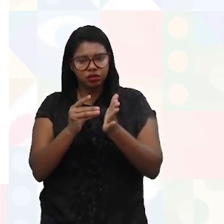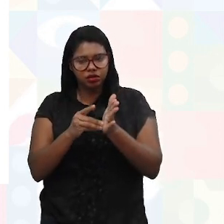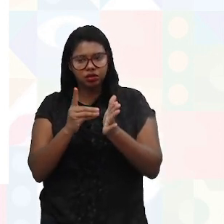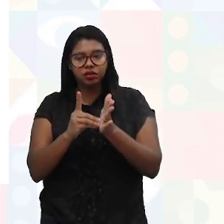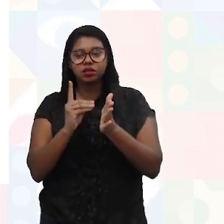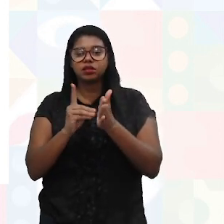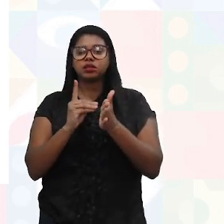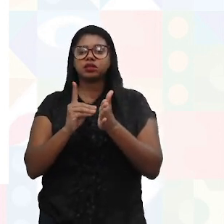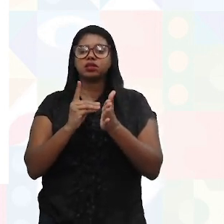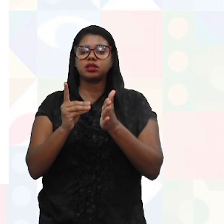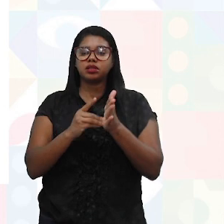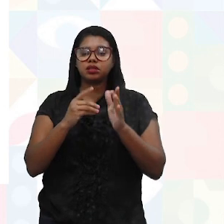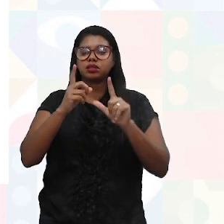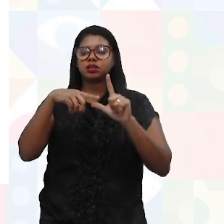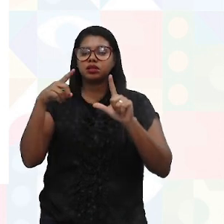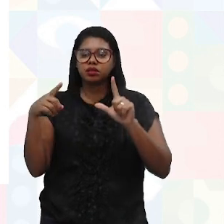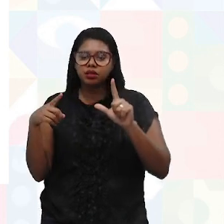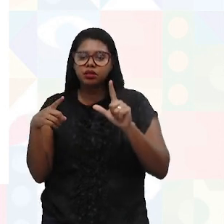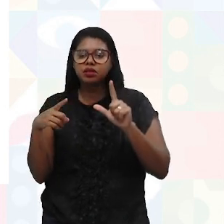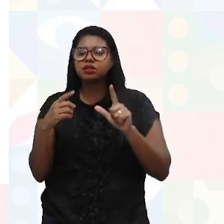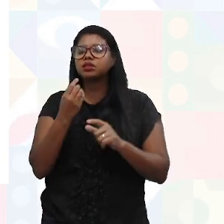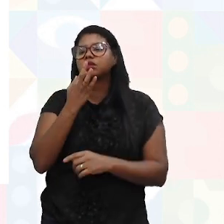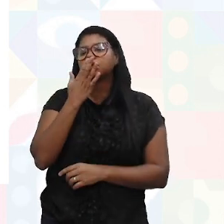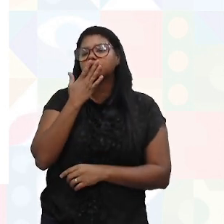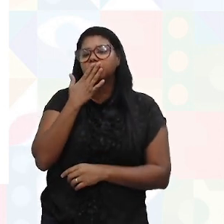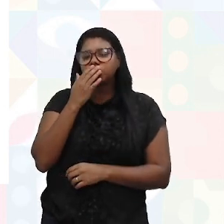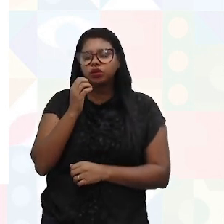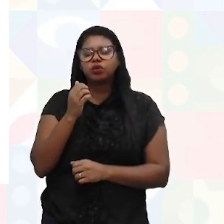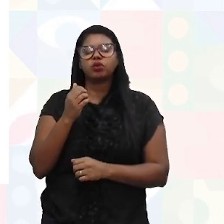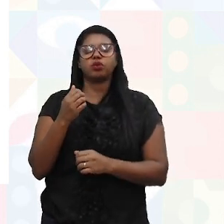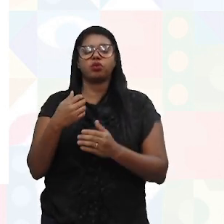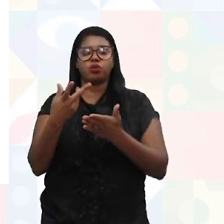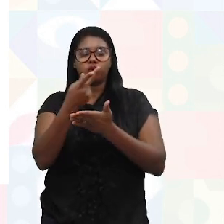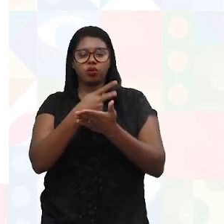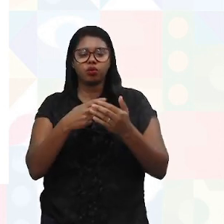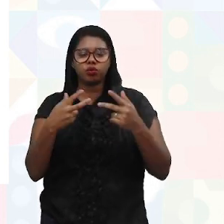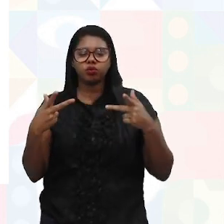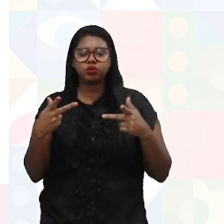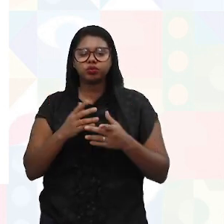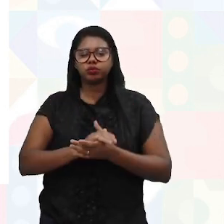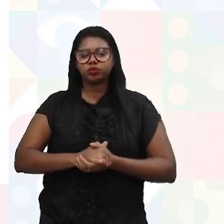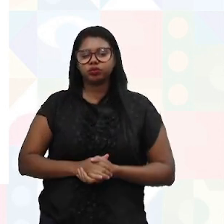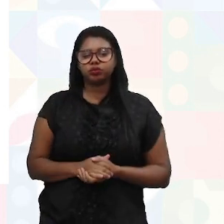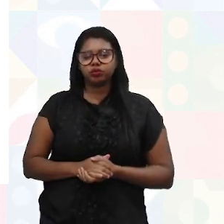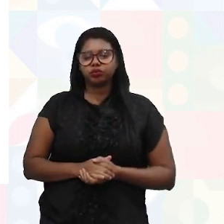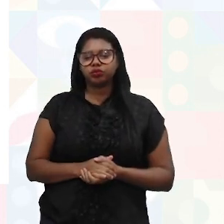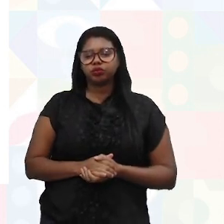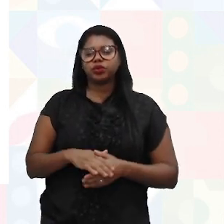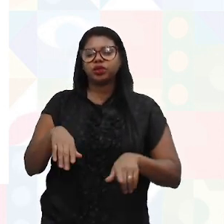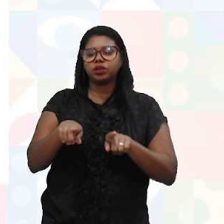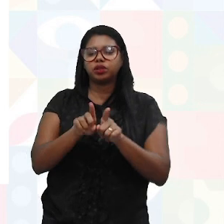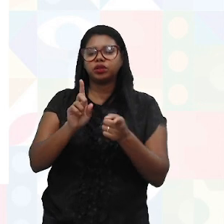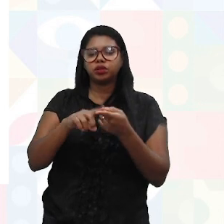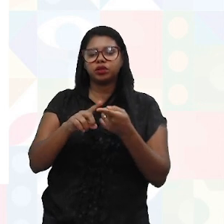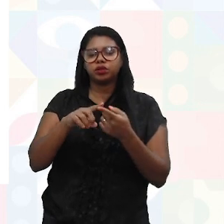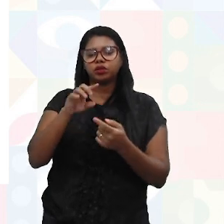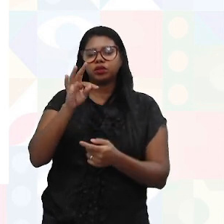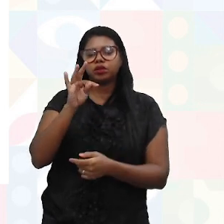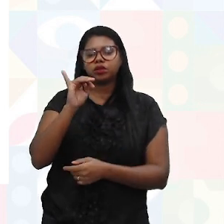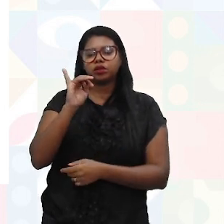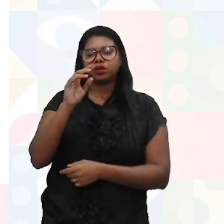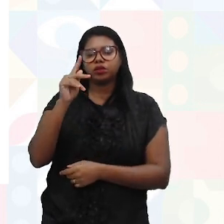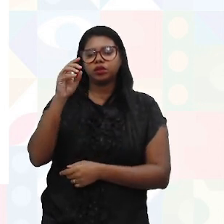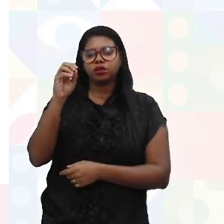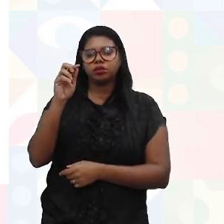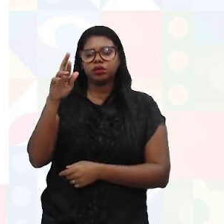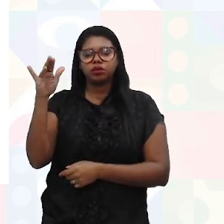anteriormente, de tipografia, de cor, de figura, enfim. Também precisa ter uma habilidade de saber